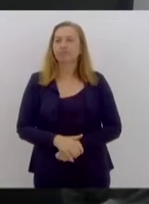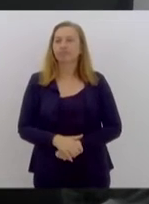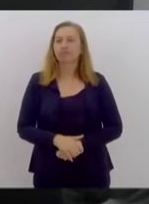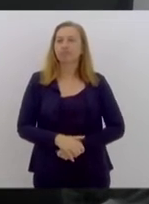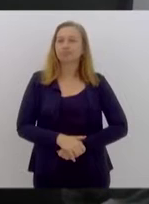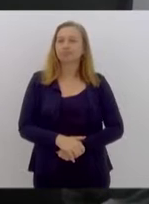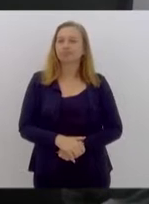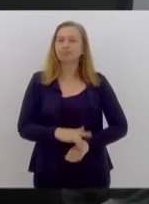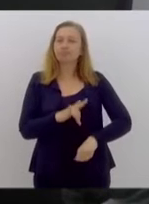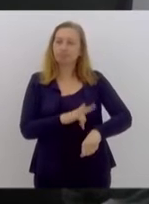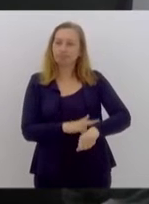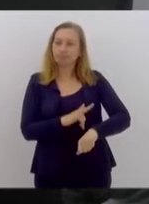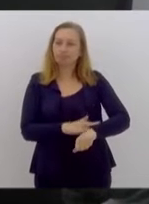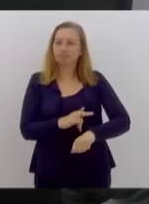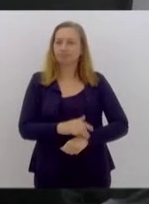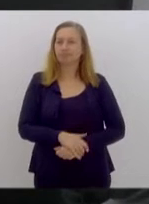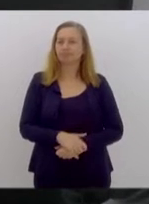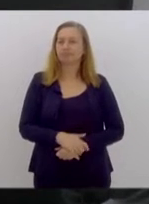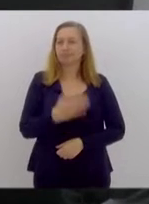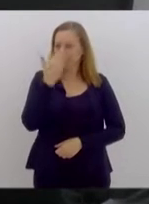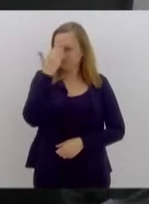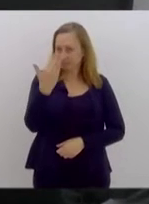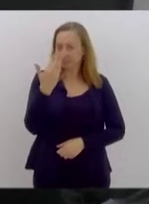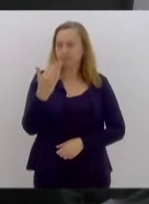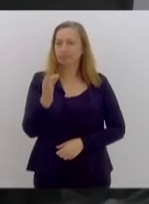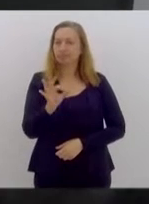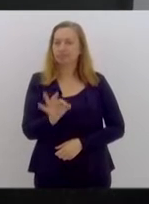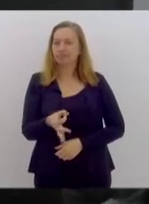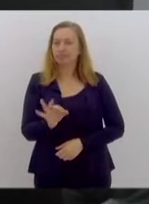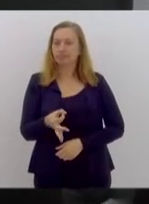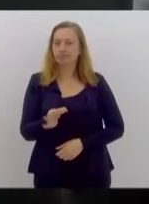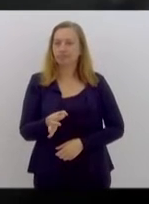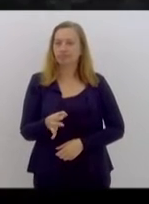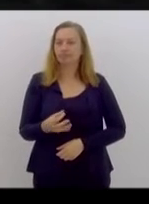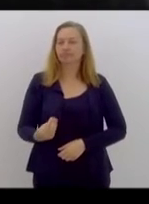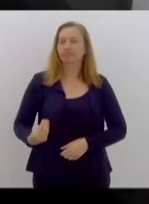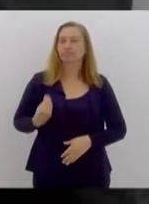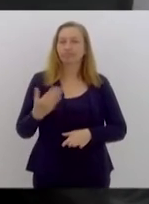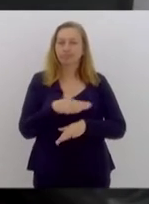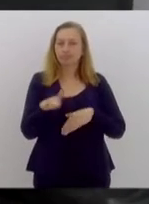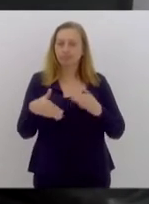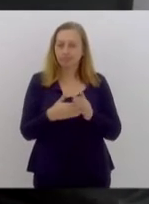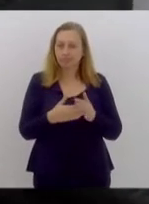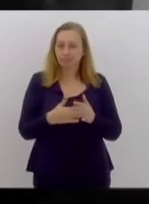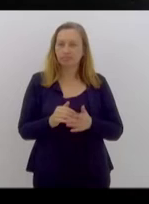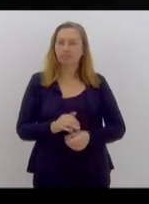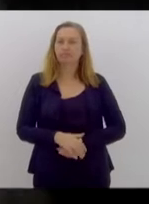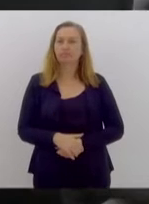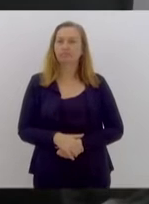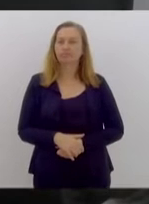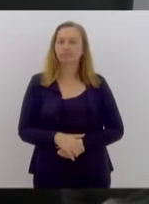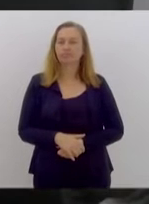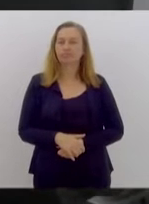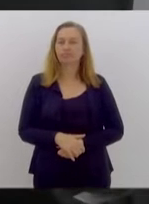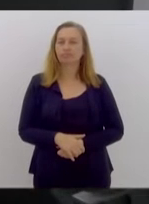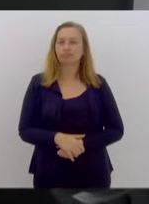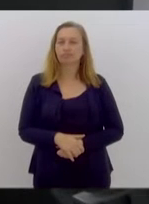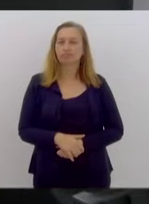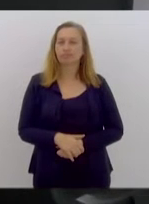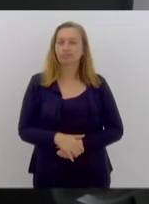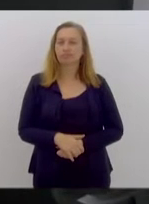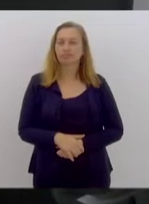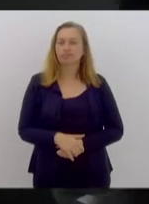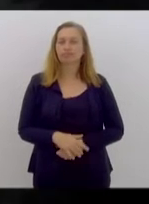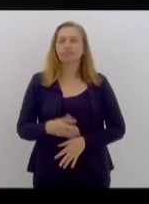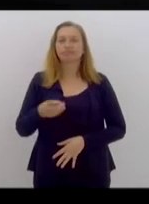dos banheiros queria agradecer imensamente a participação de todos vou passar a palavra de aos deputados que